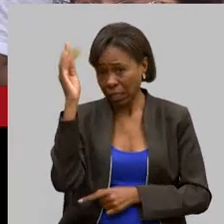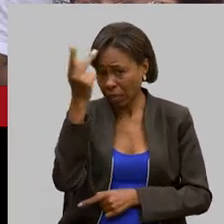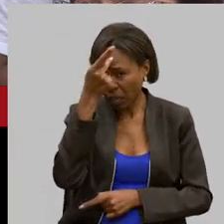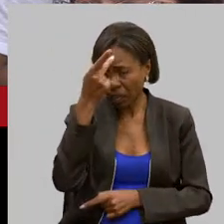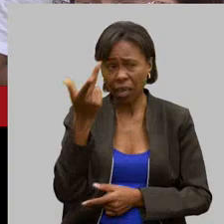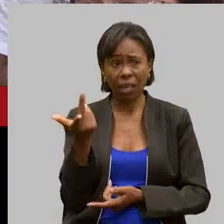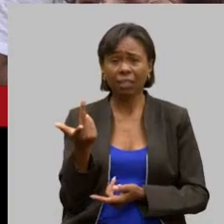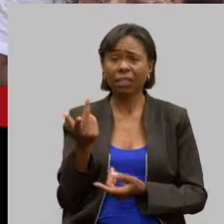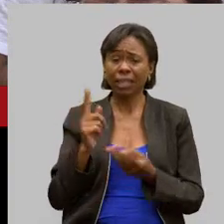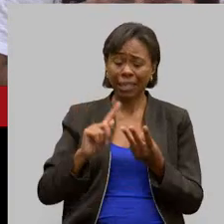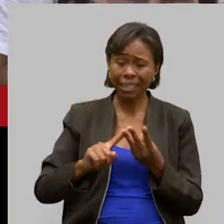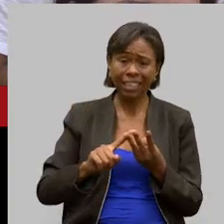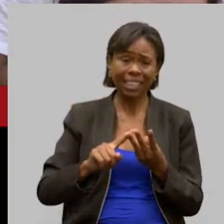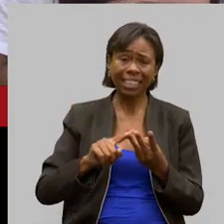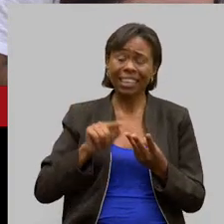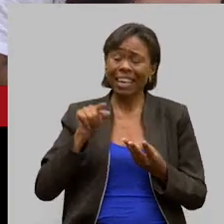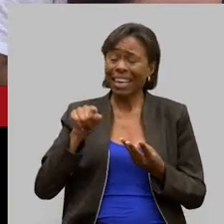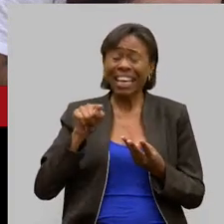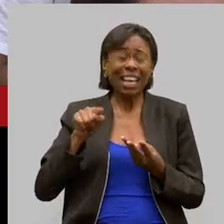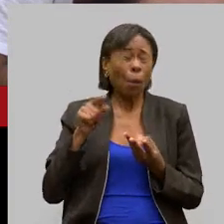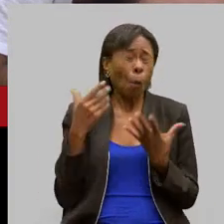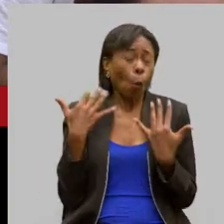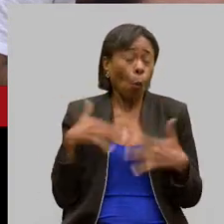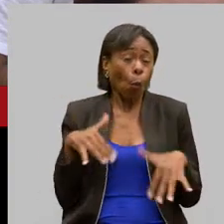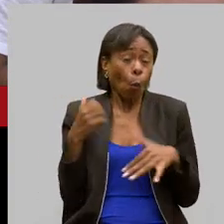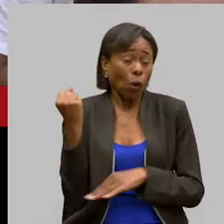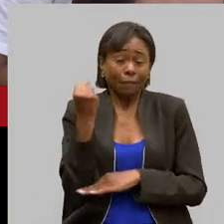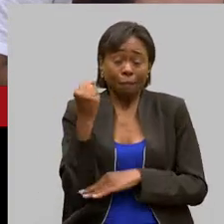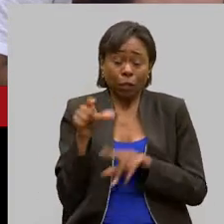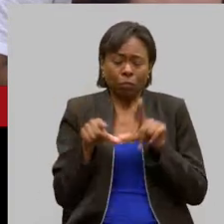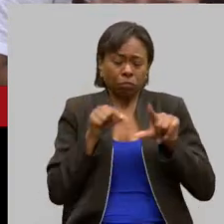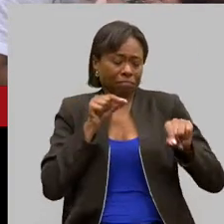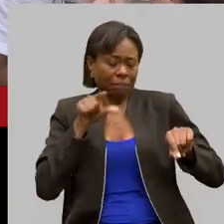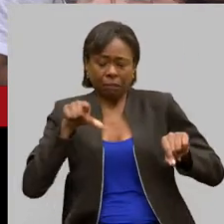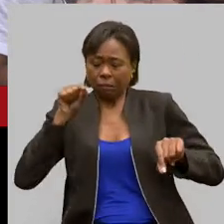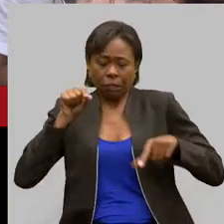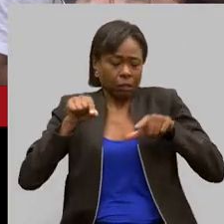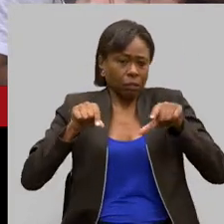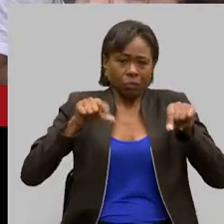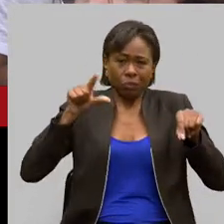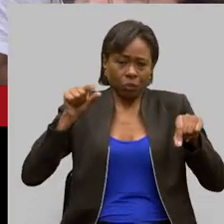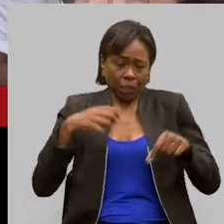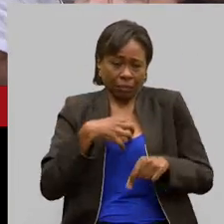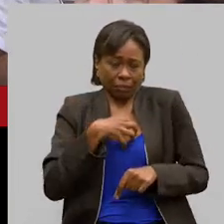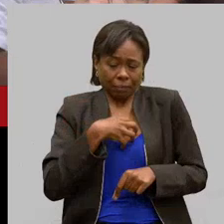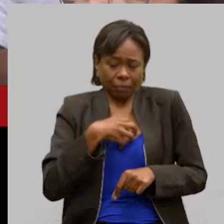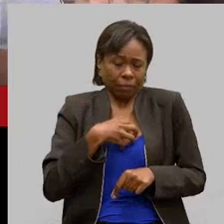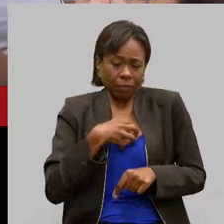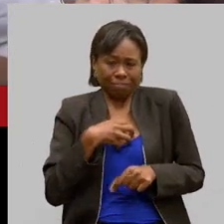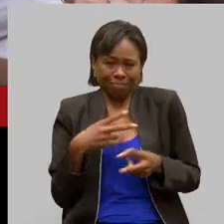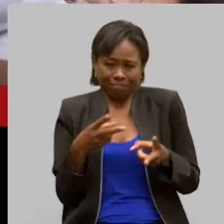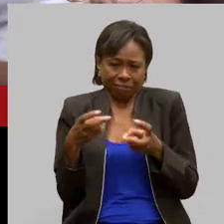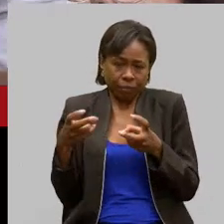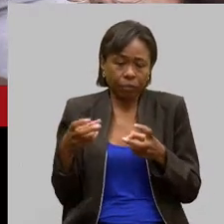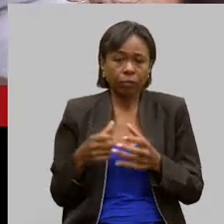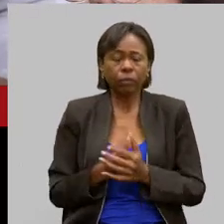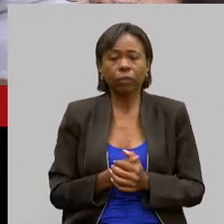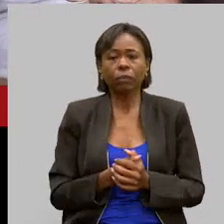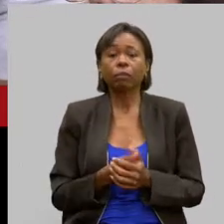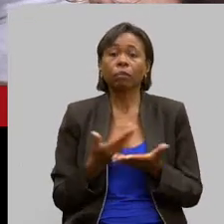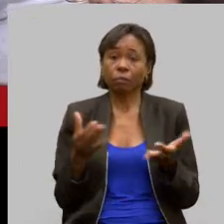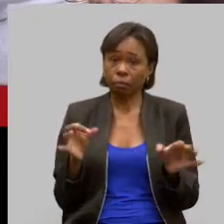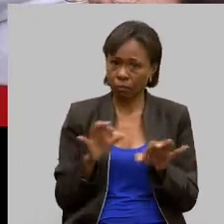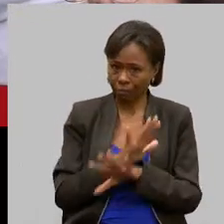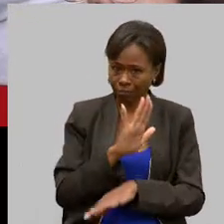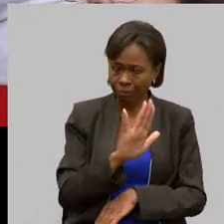seletivo né completamente seletivo e é de cunho sensorial e para mim fechar já vou fechar eh Cristiano